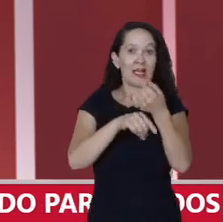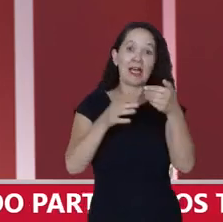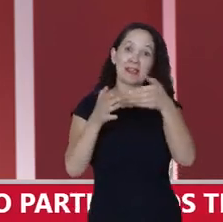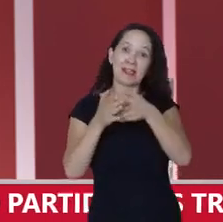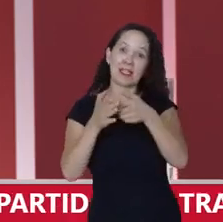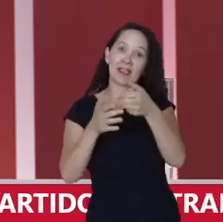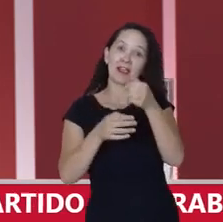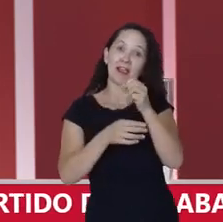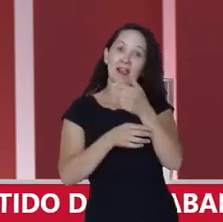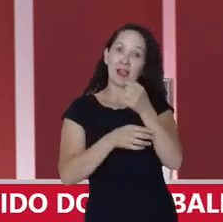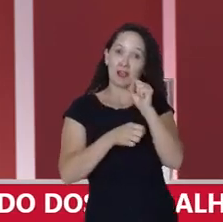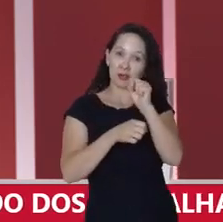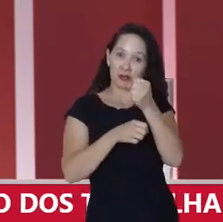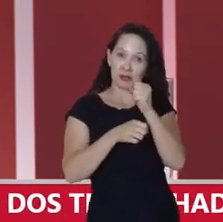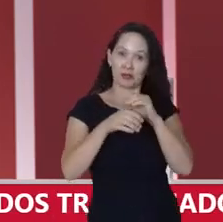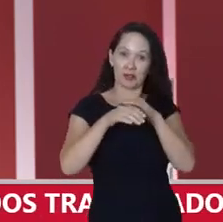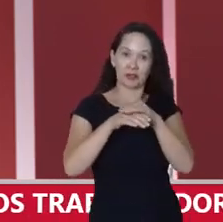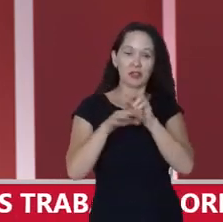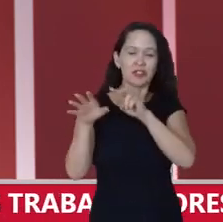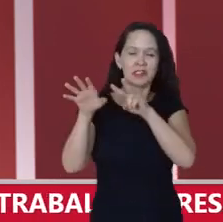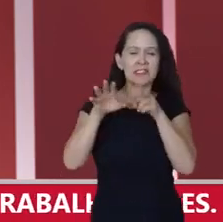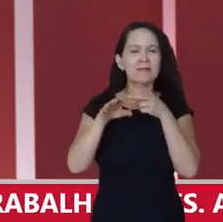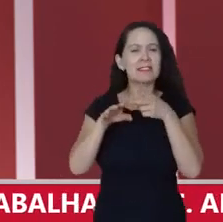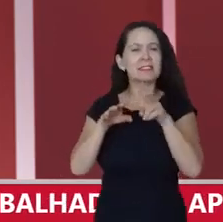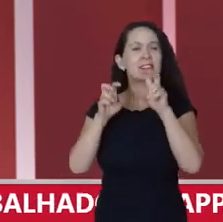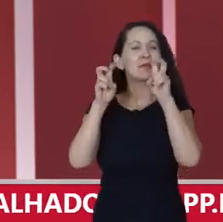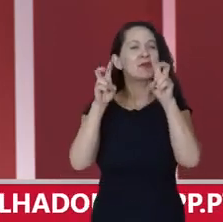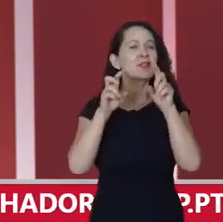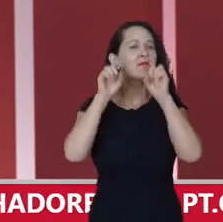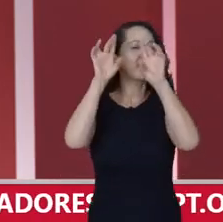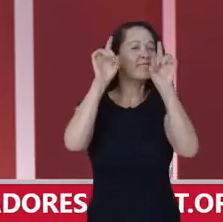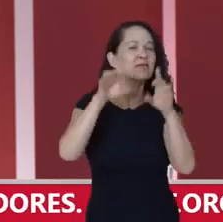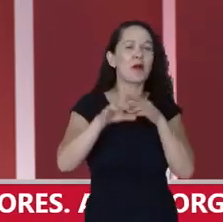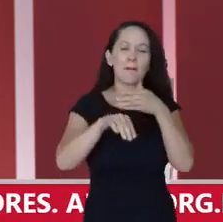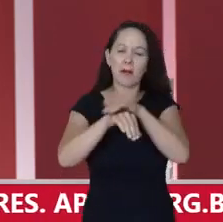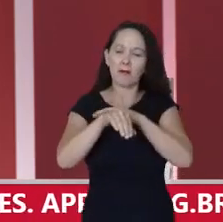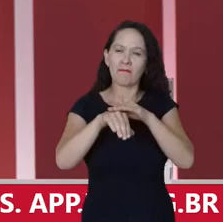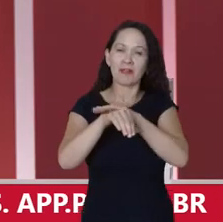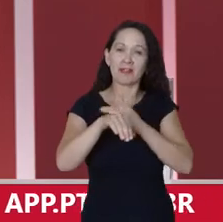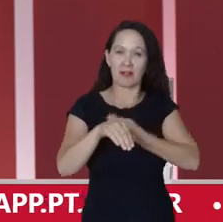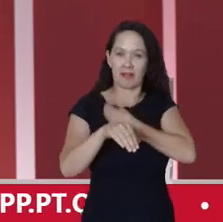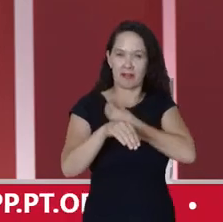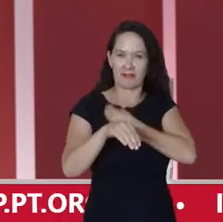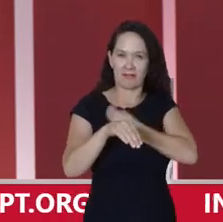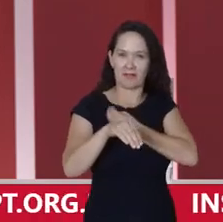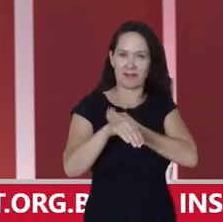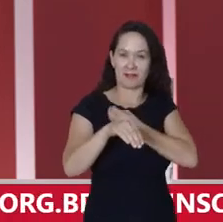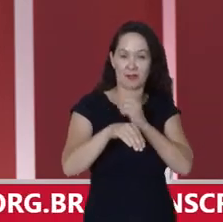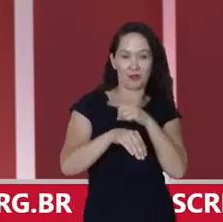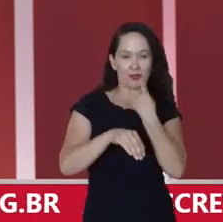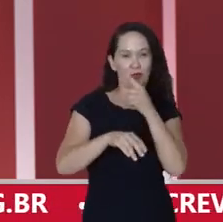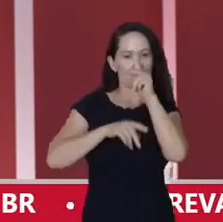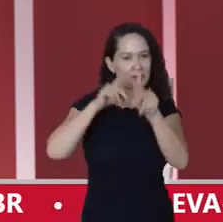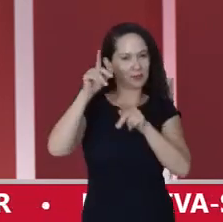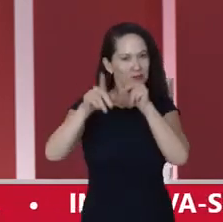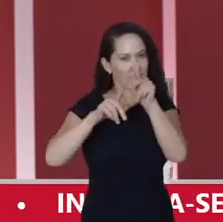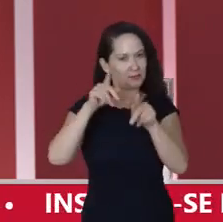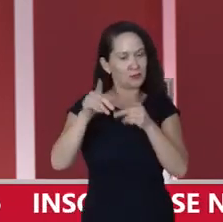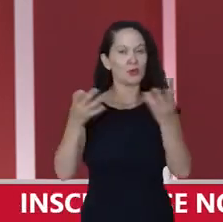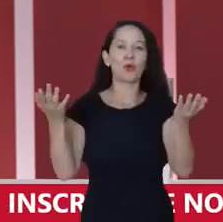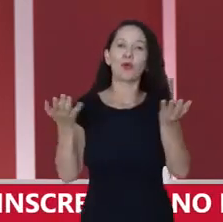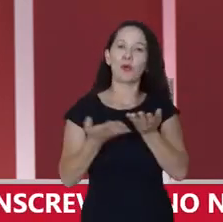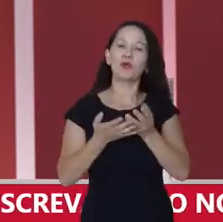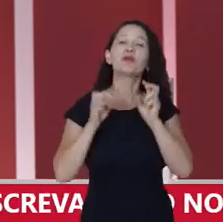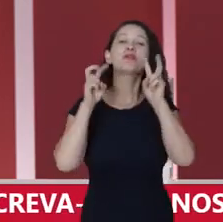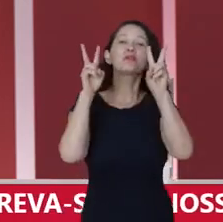cada semana nós temos um tema especial para debater, que faz parte da conjuntura da vida do nosso povo. Hoje